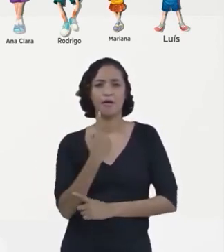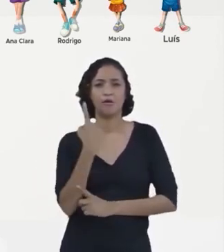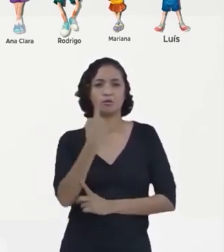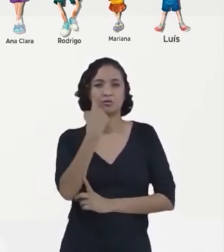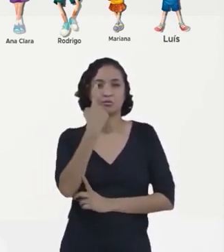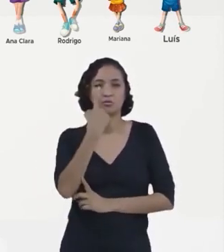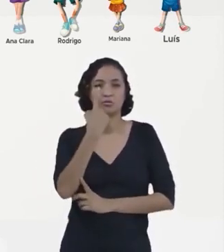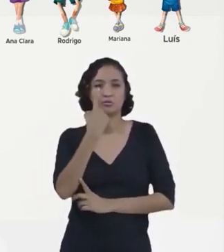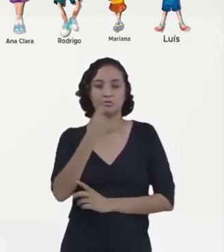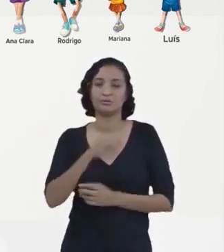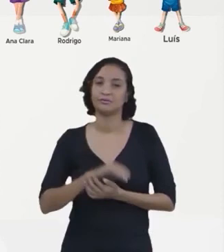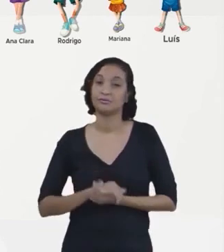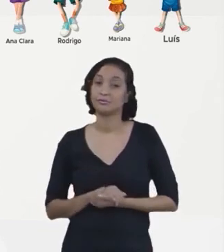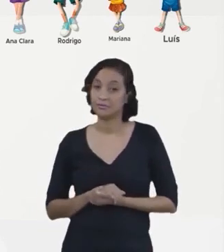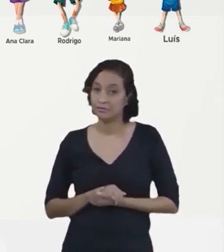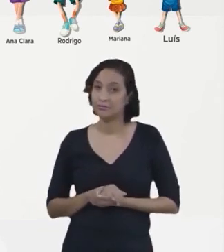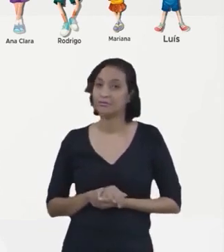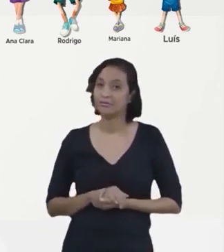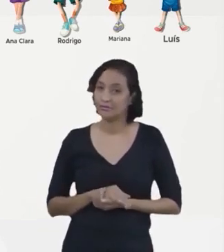Acertaram?